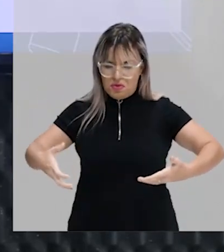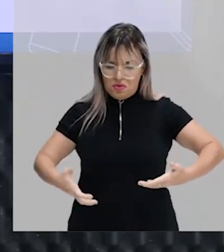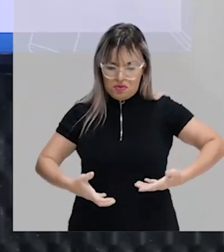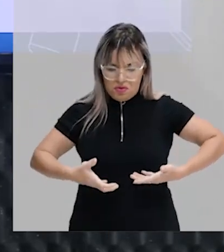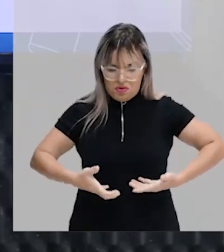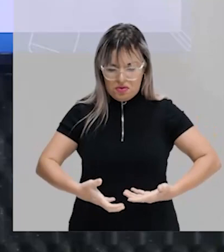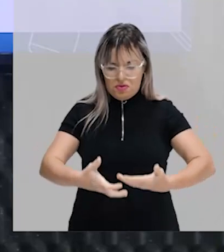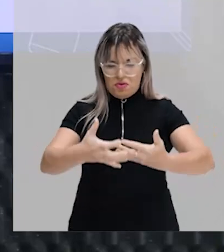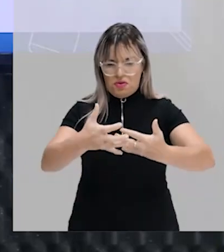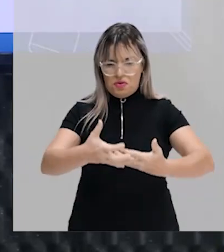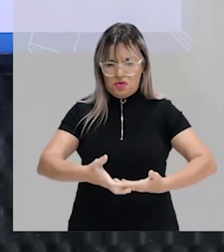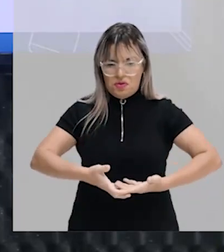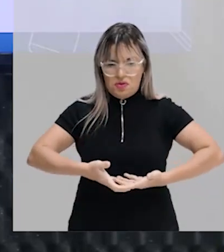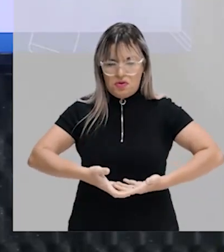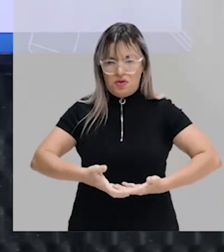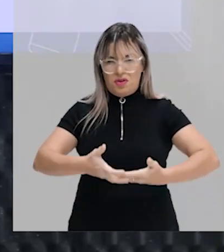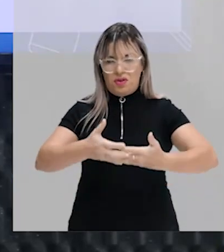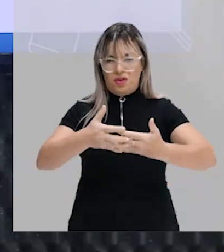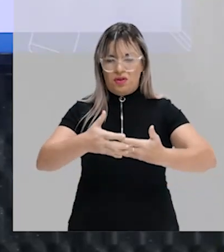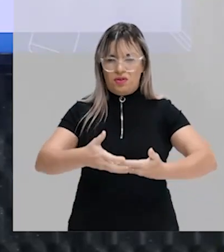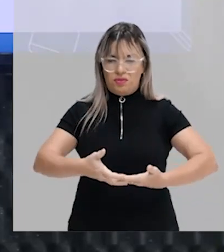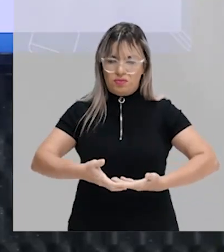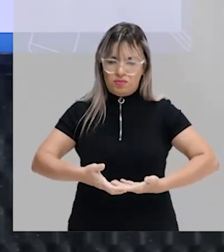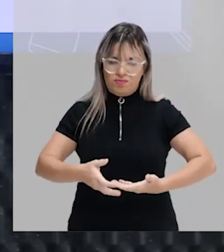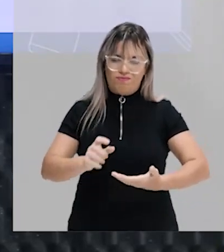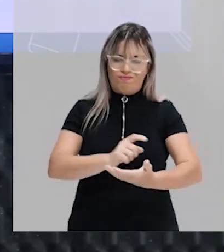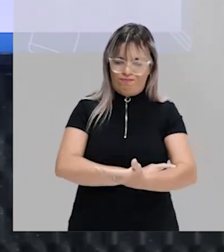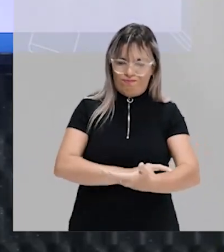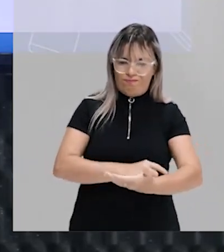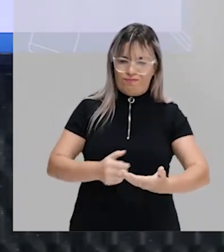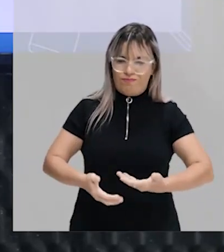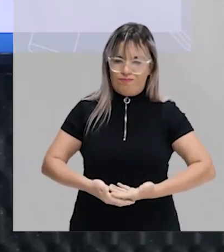Pra lá. É isso que ele está falando aqui, tá? Pequenos